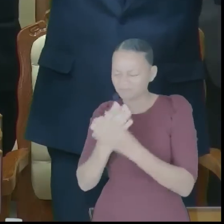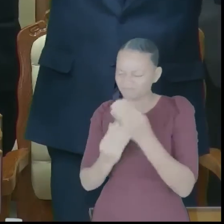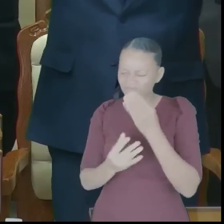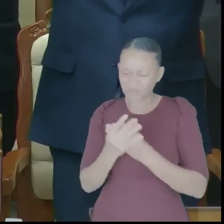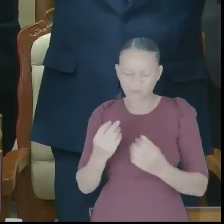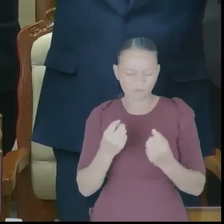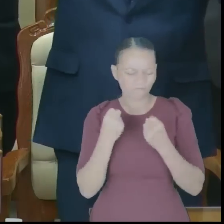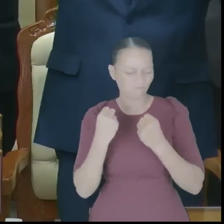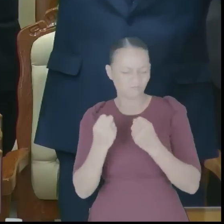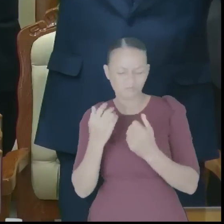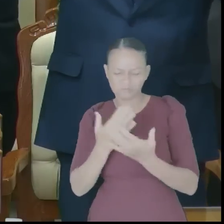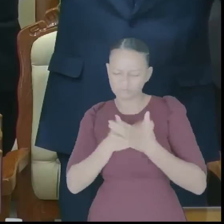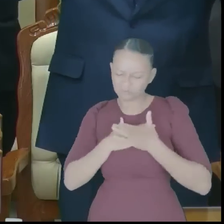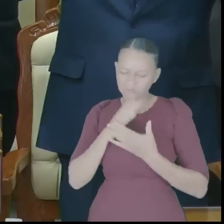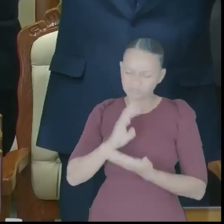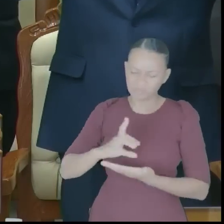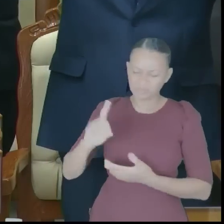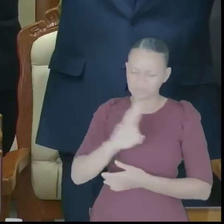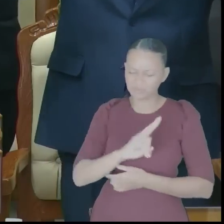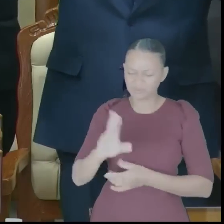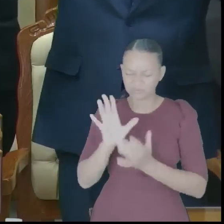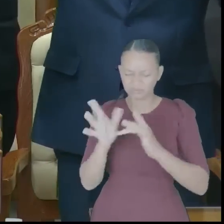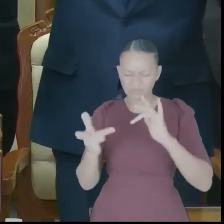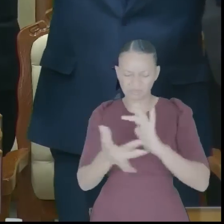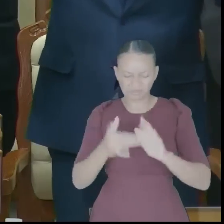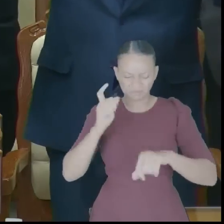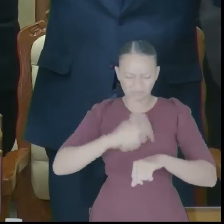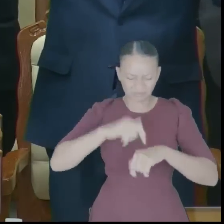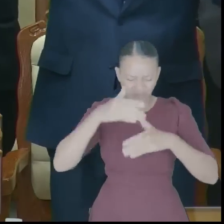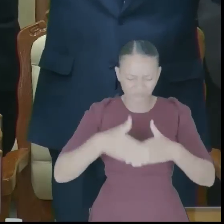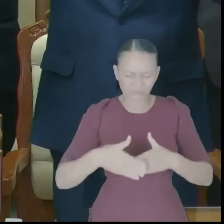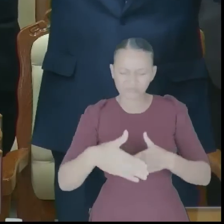Meu Deus, em nome de Jesus, a partir de agora,